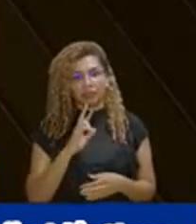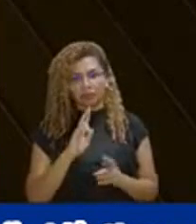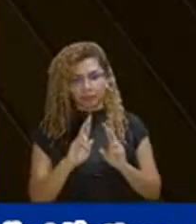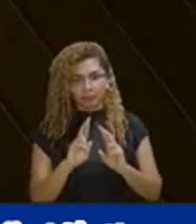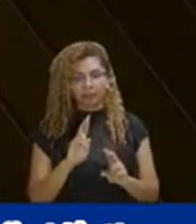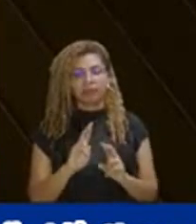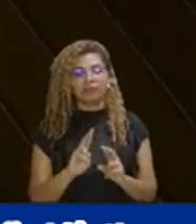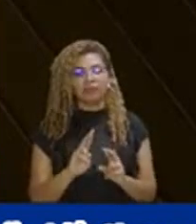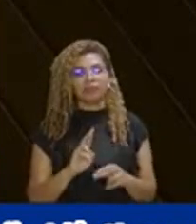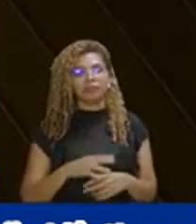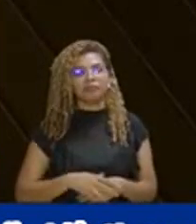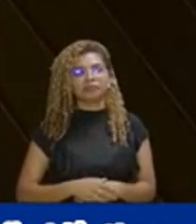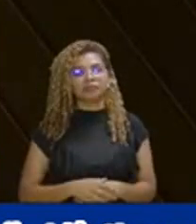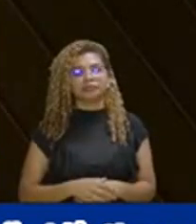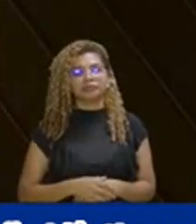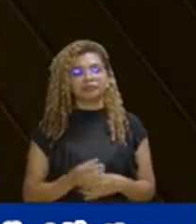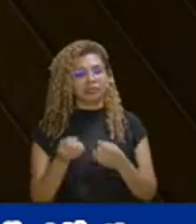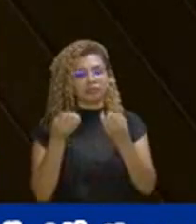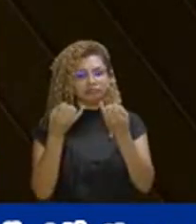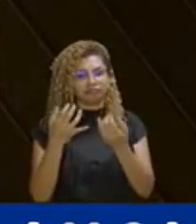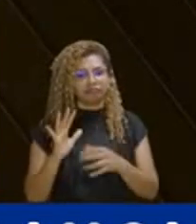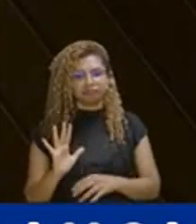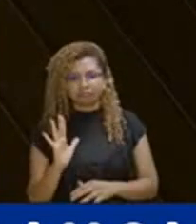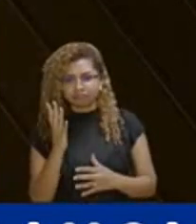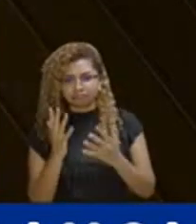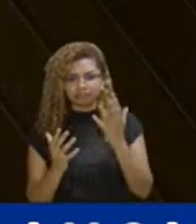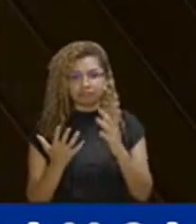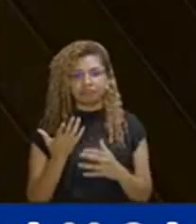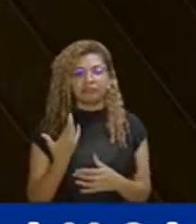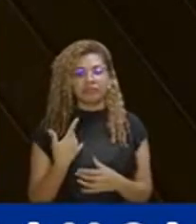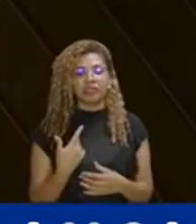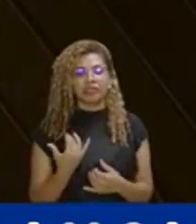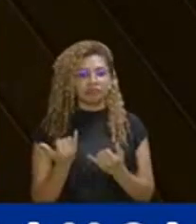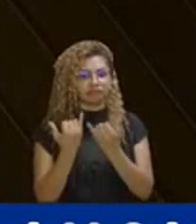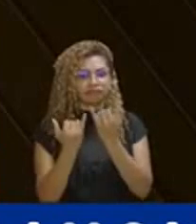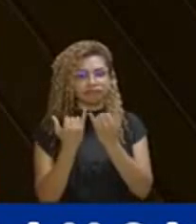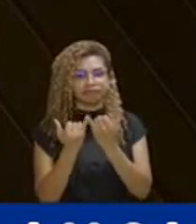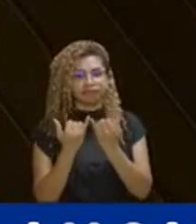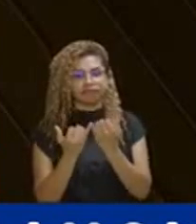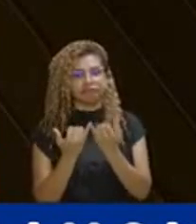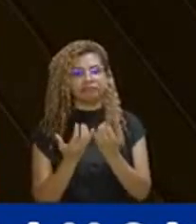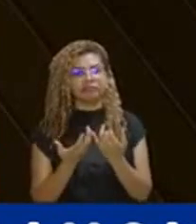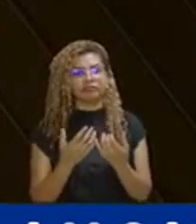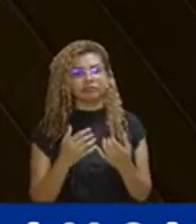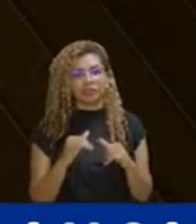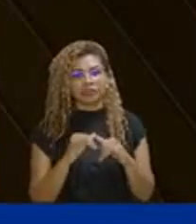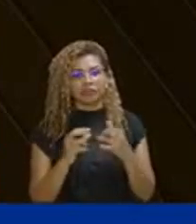resposta. Os fatos aqui narrados são idênticos aos que constam no recurso eleitoral número